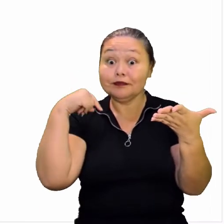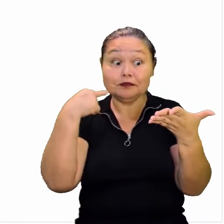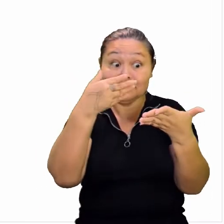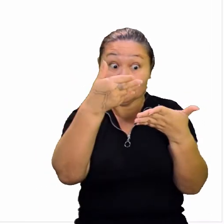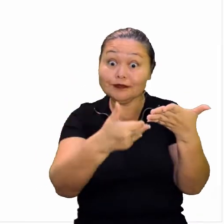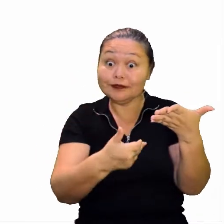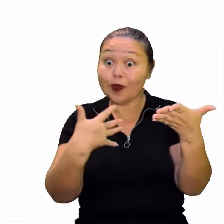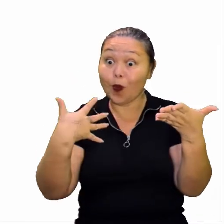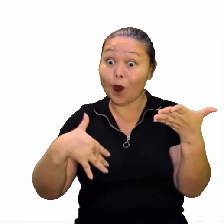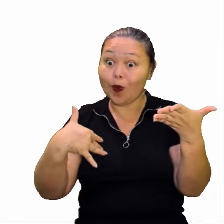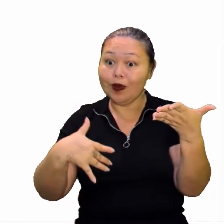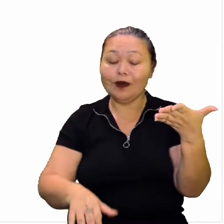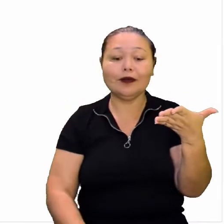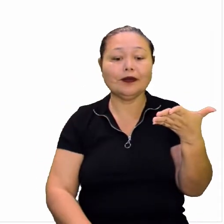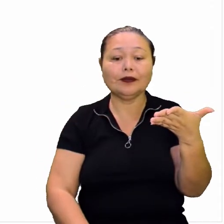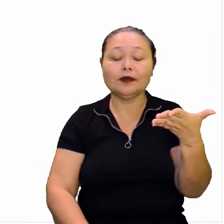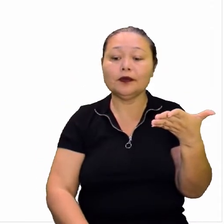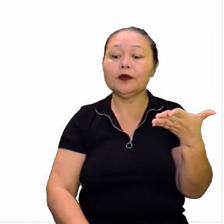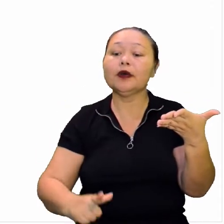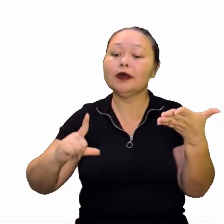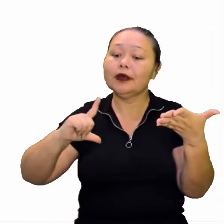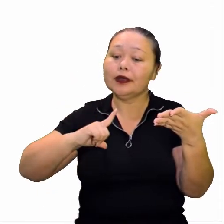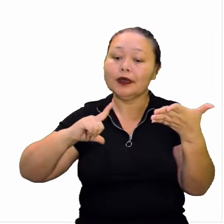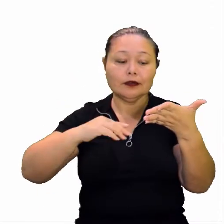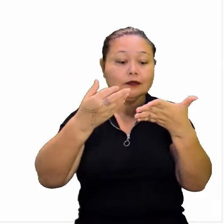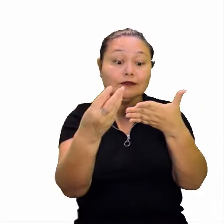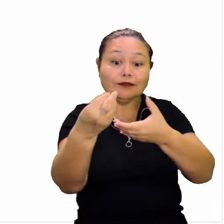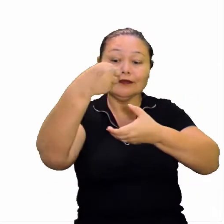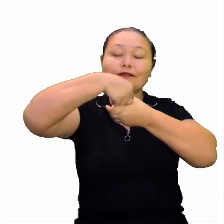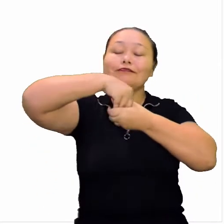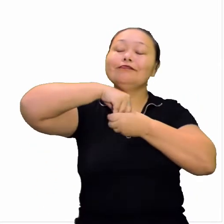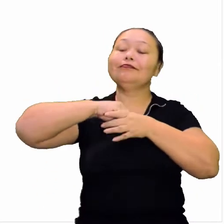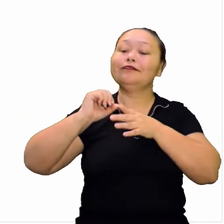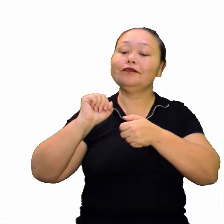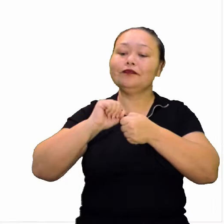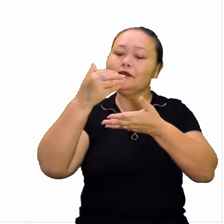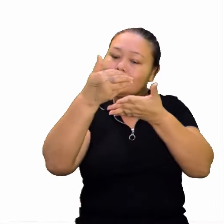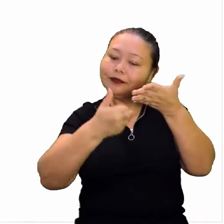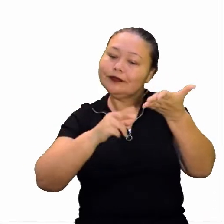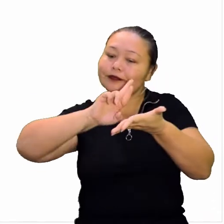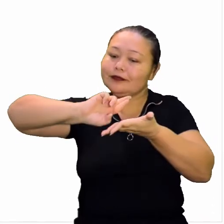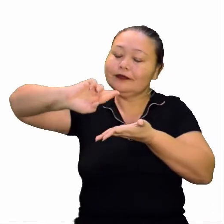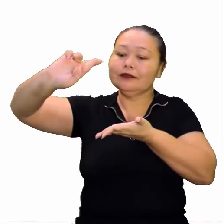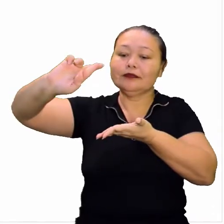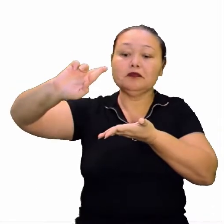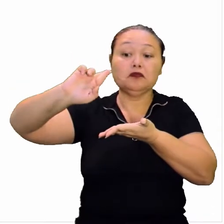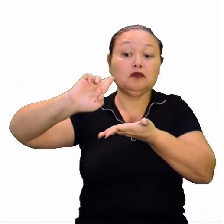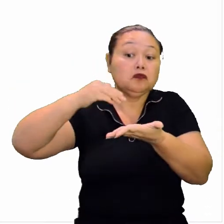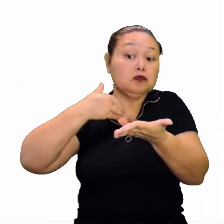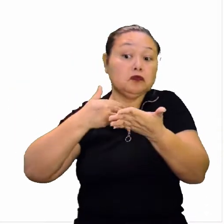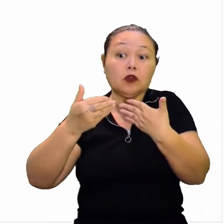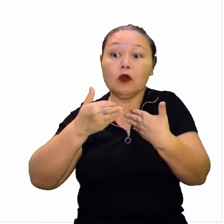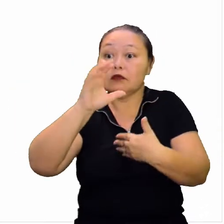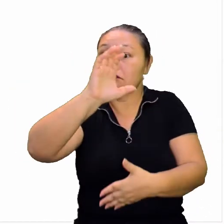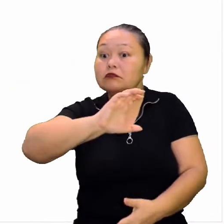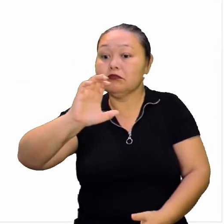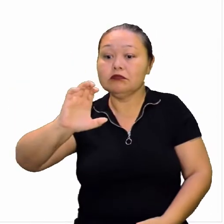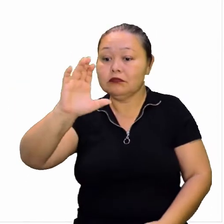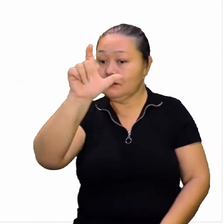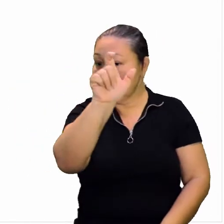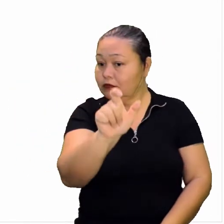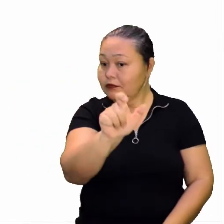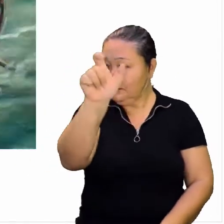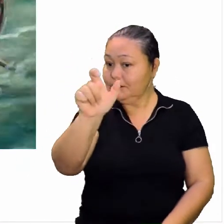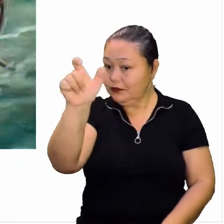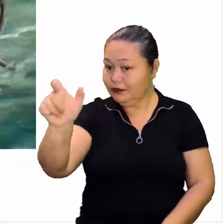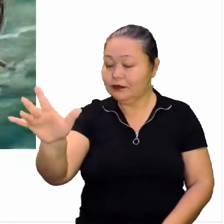isso, ele está vivo dentro da gente. Esse é um princípio religioso de qualquer cristão.